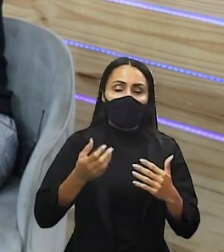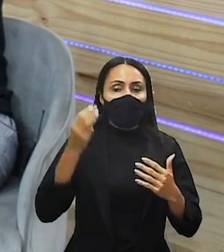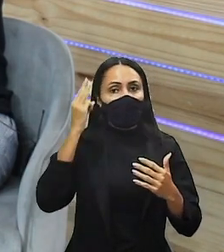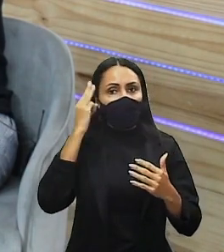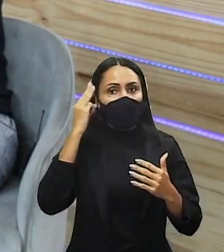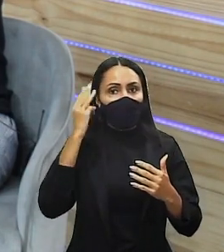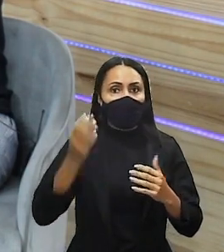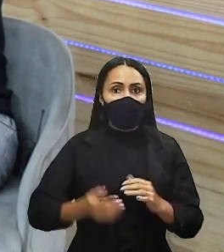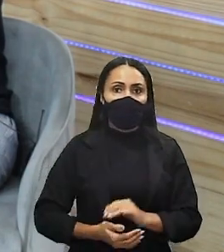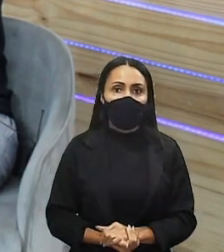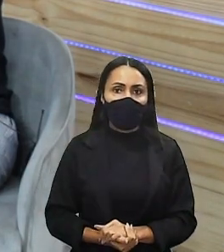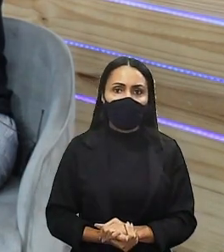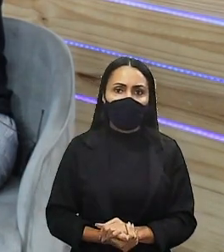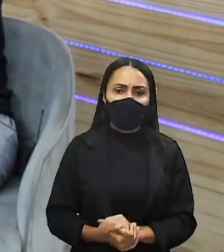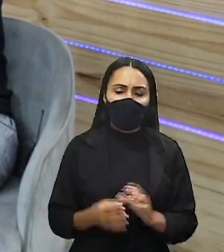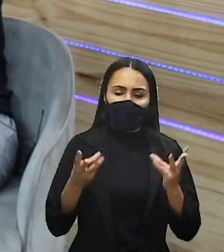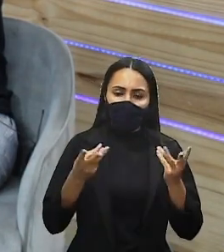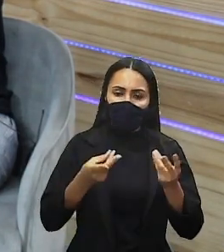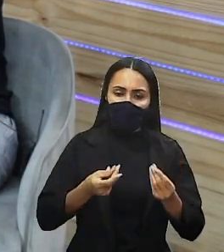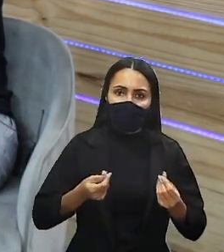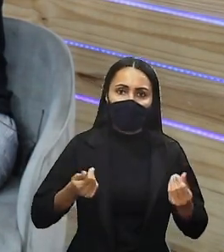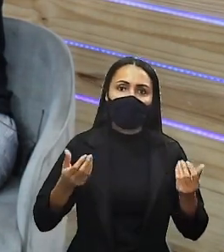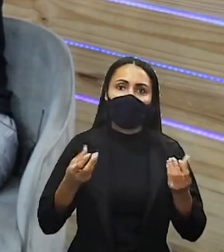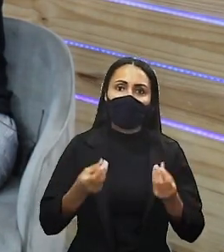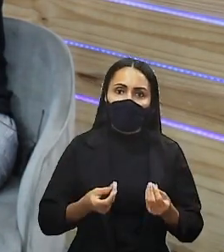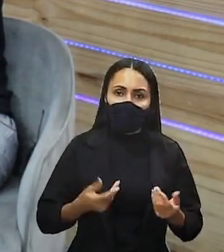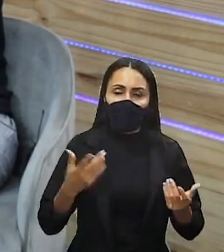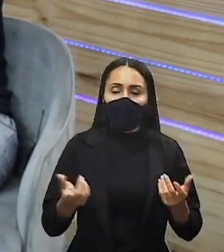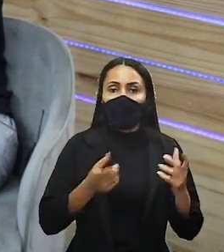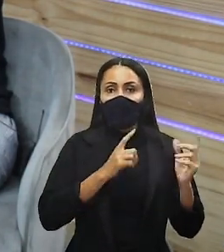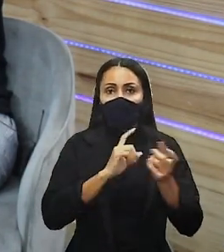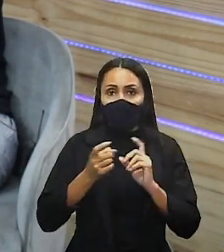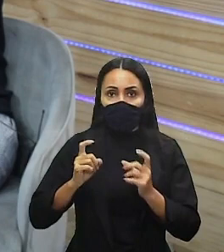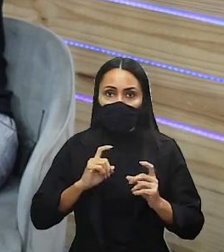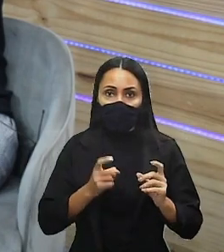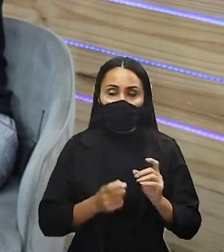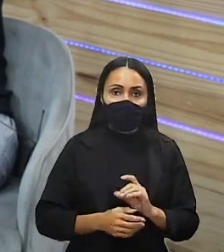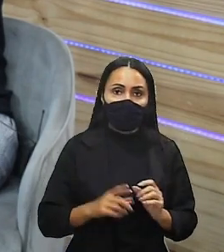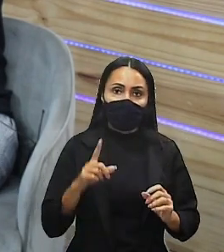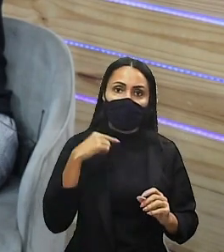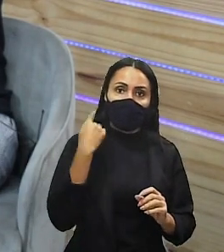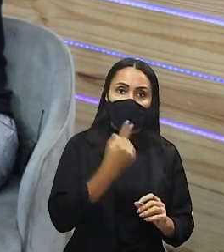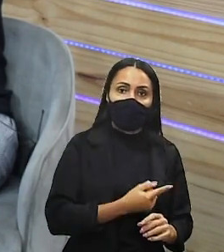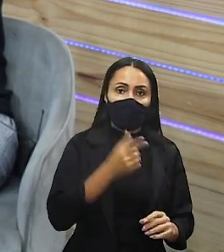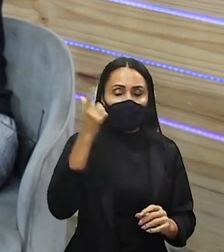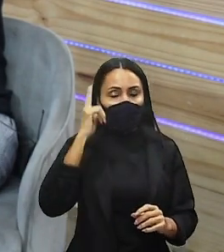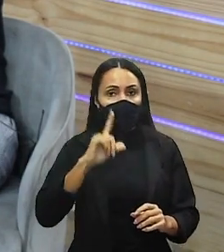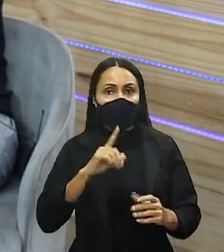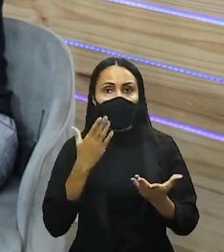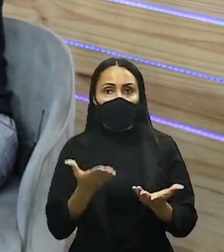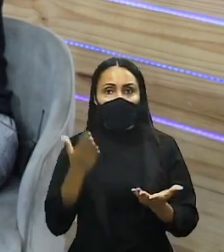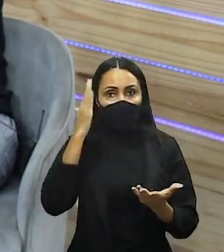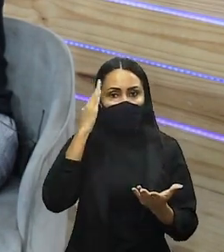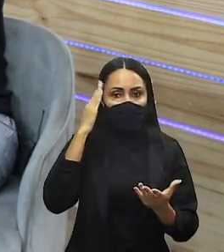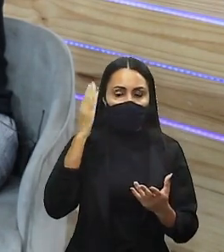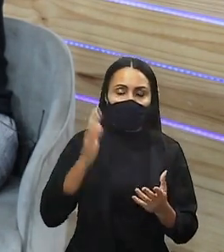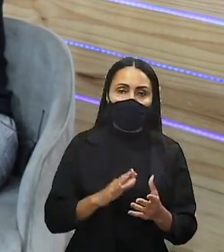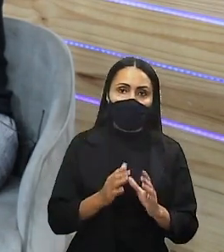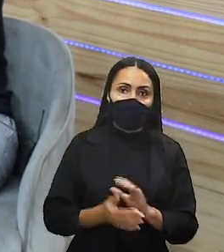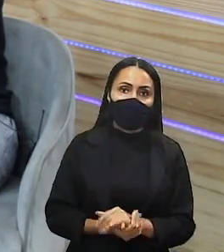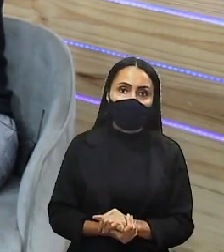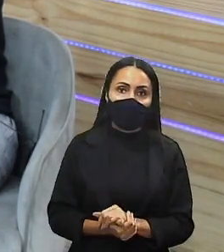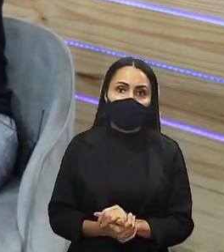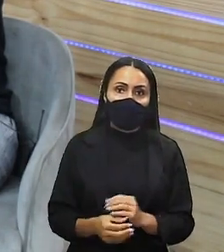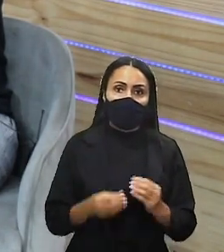memória tão fragmentada nesses discursos, nessas narrativas, a gente consegue produzir outros olhares